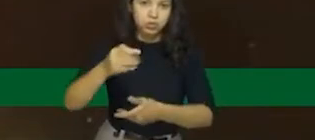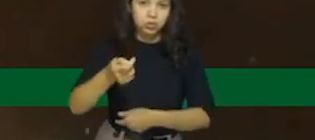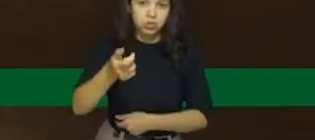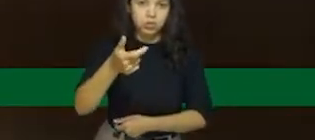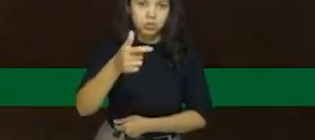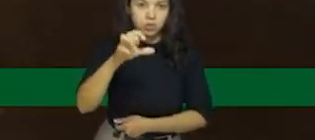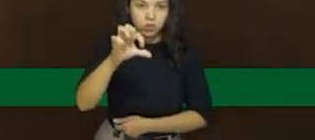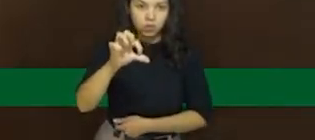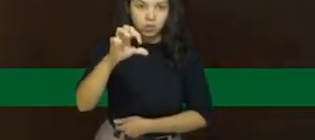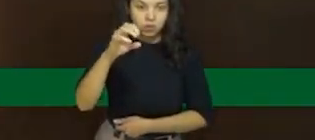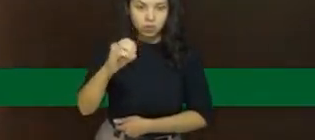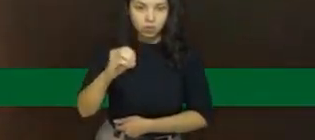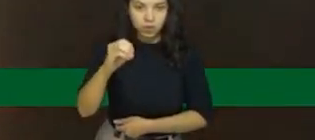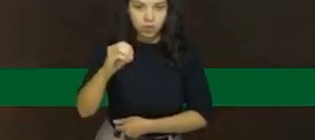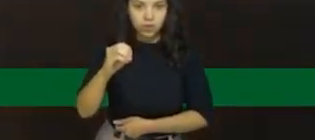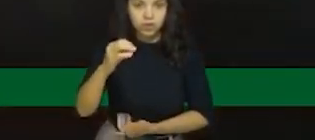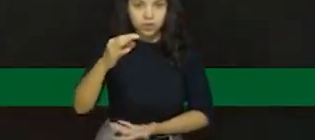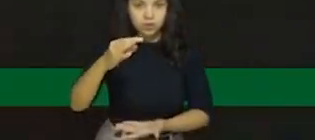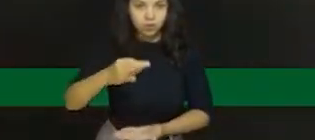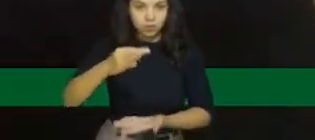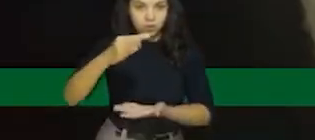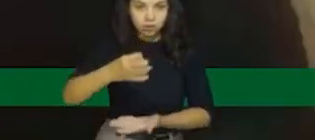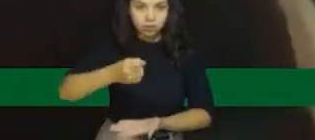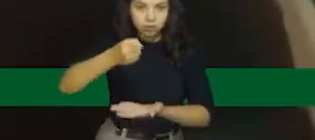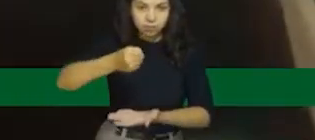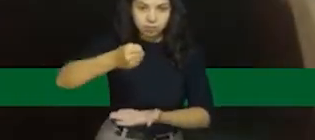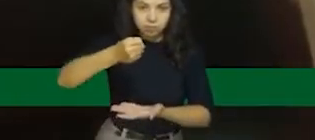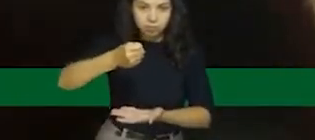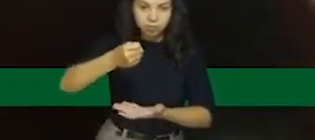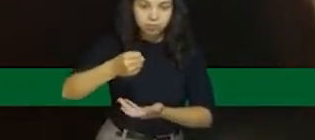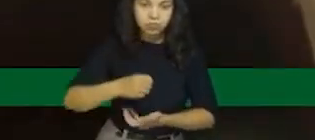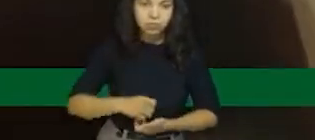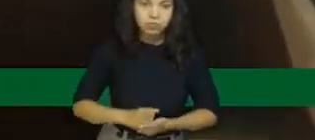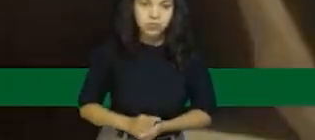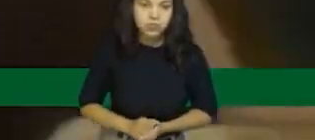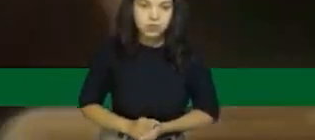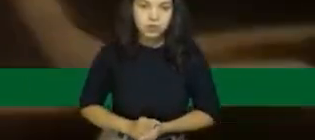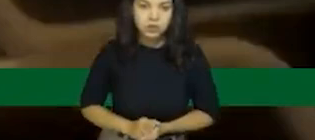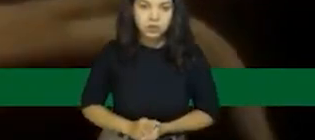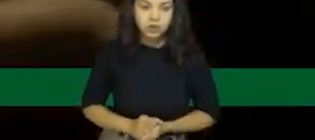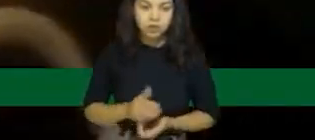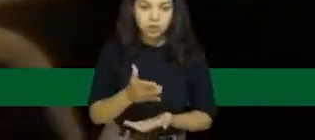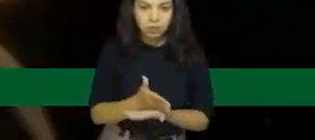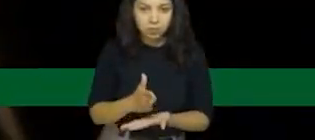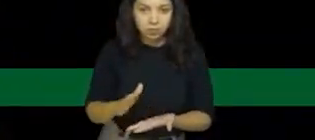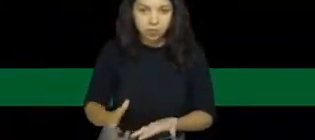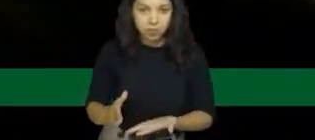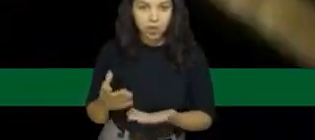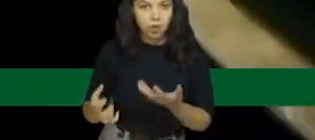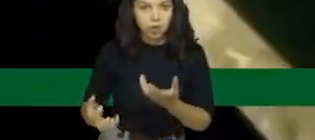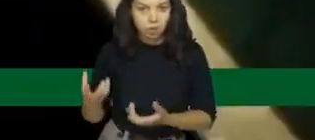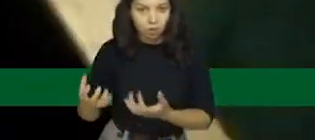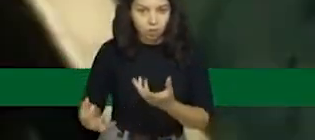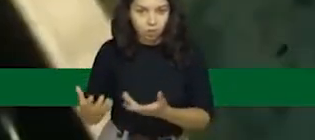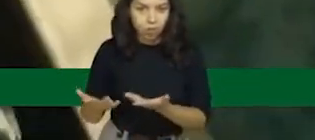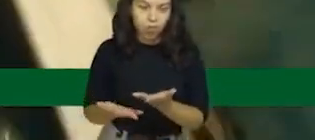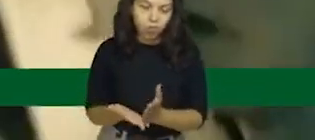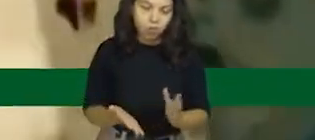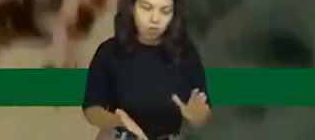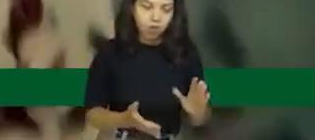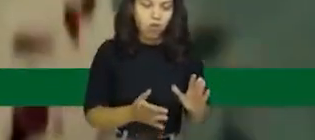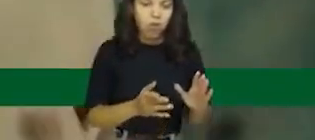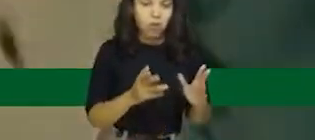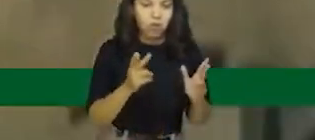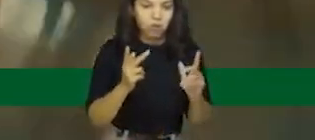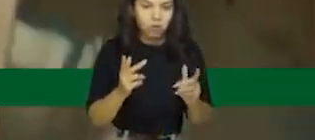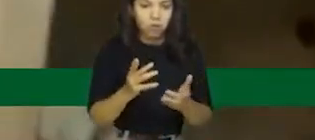toneladas de pinhão, uma parte pré-cozido, outra parte in natura, e também as falhas que nós aqui